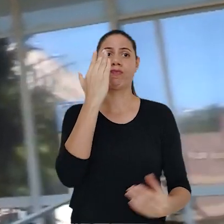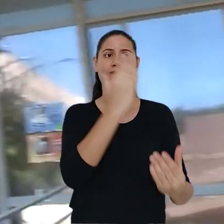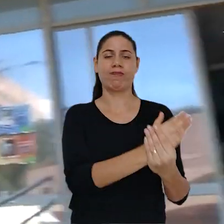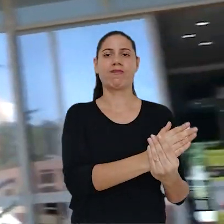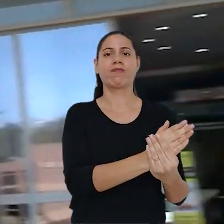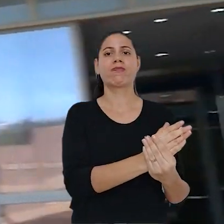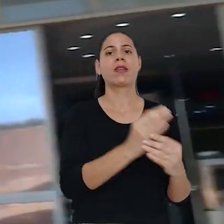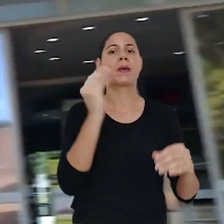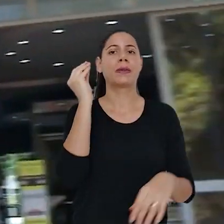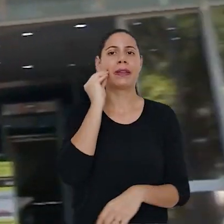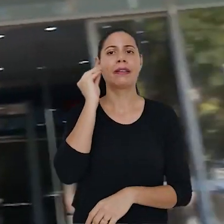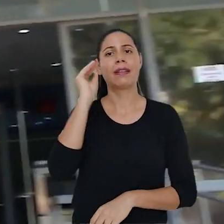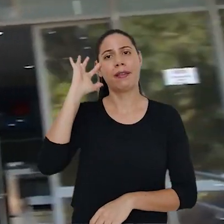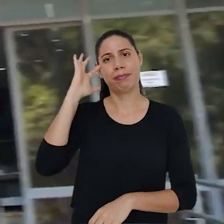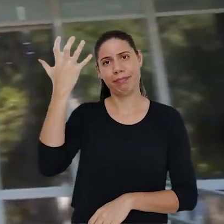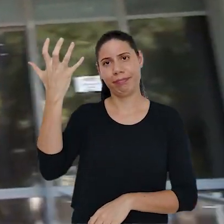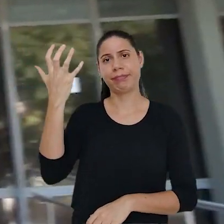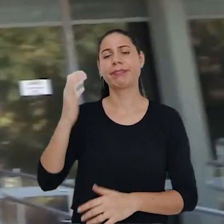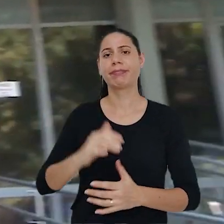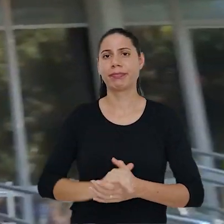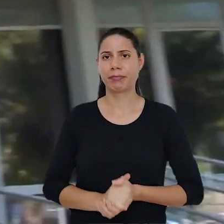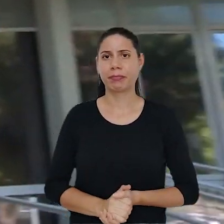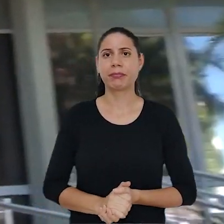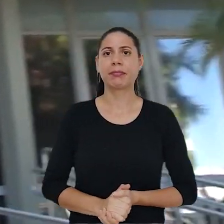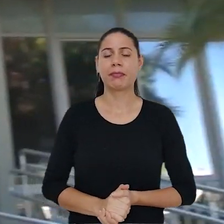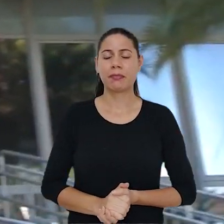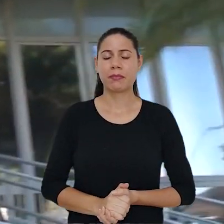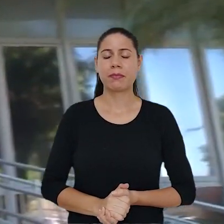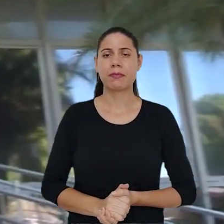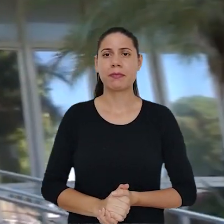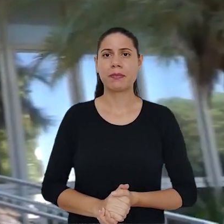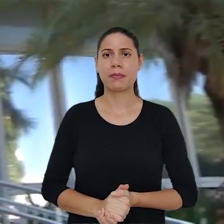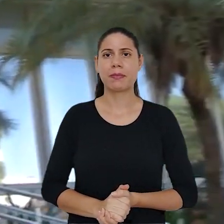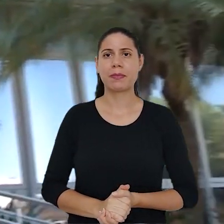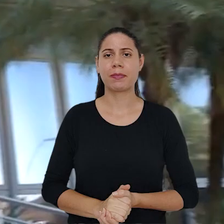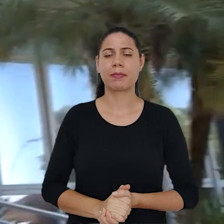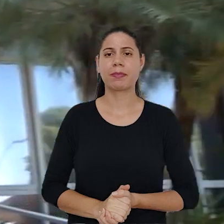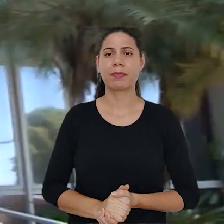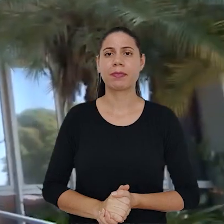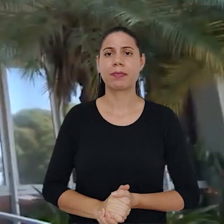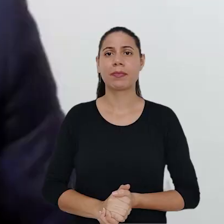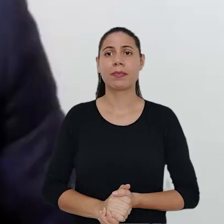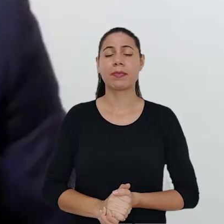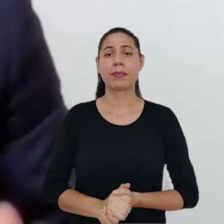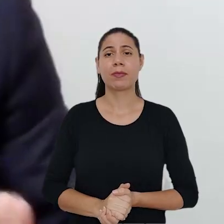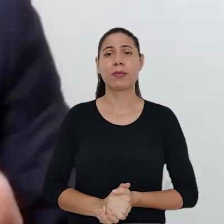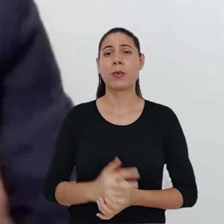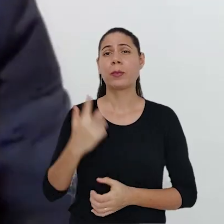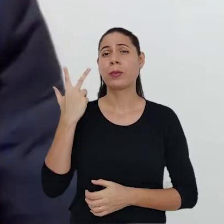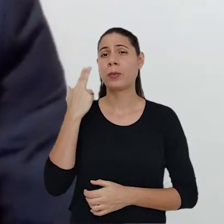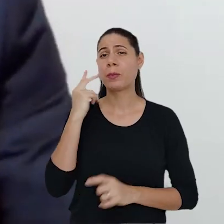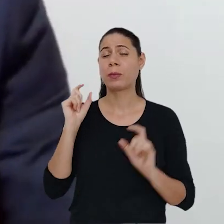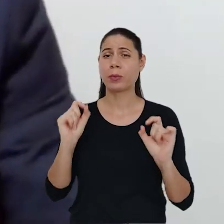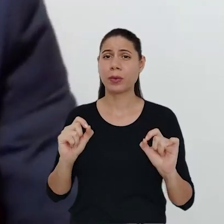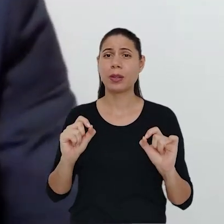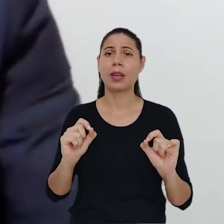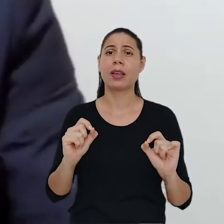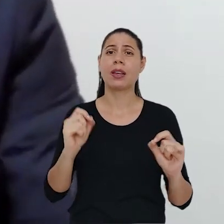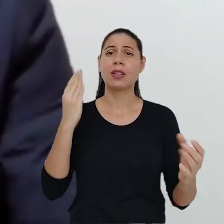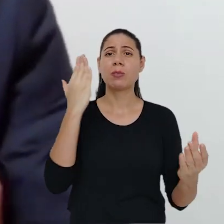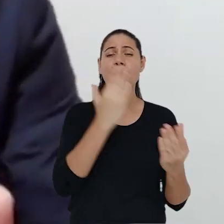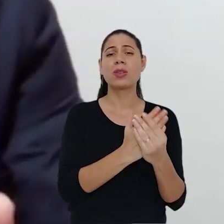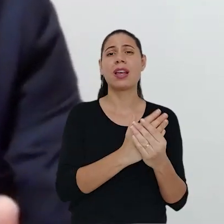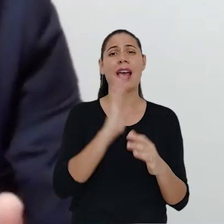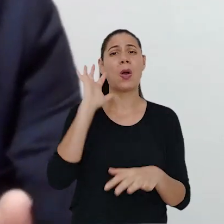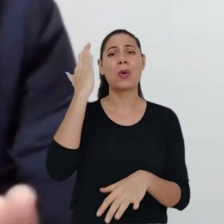vítimas deste tipo de problema têm para buscar formas de minimizar o dano suportado. Geralmente, esses casos